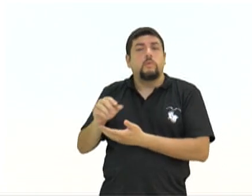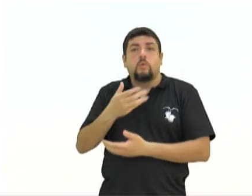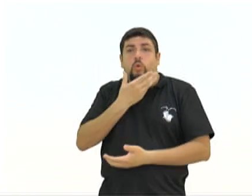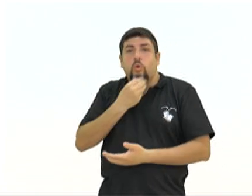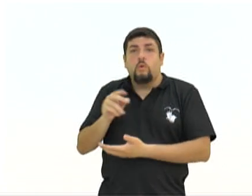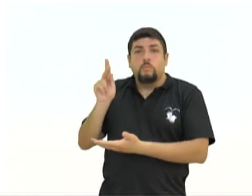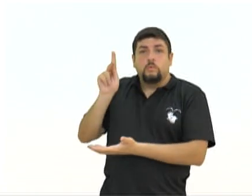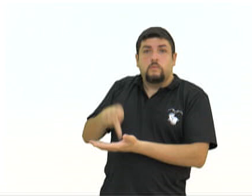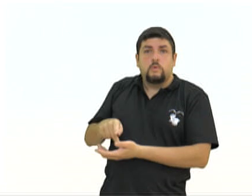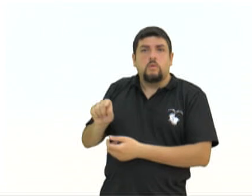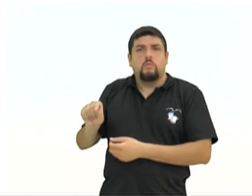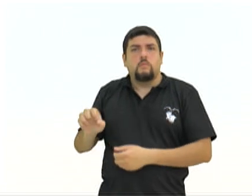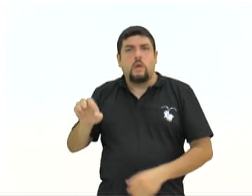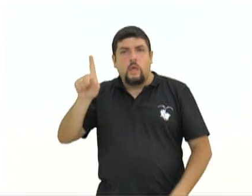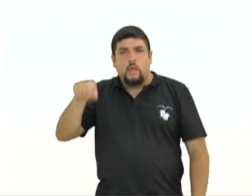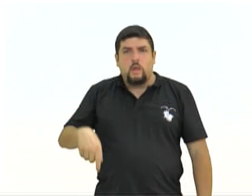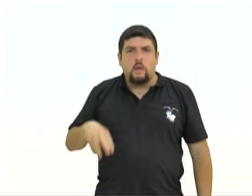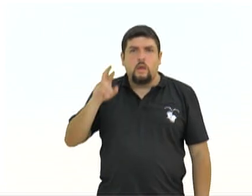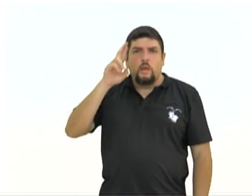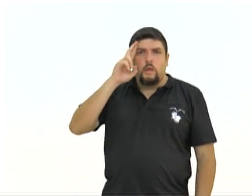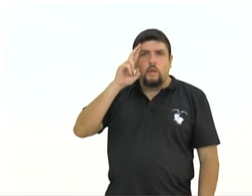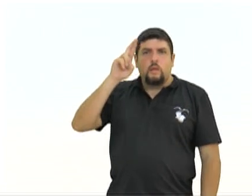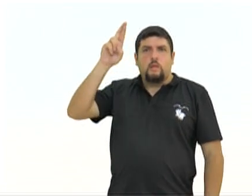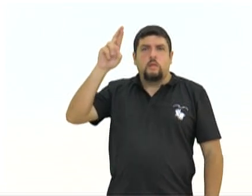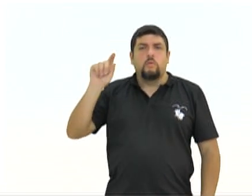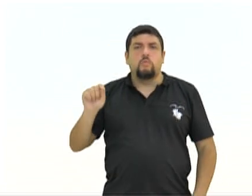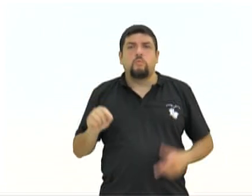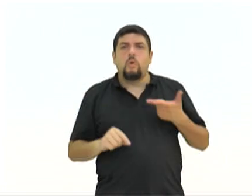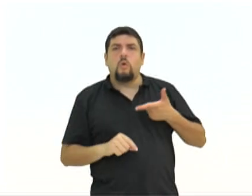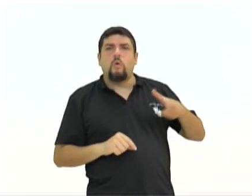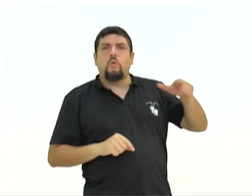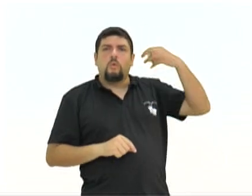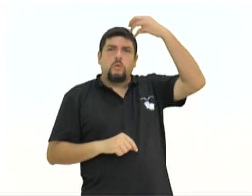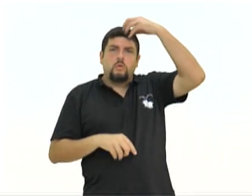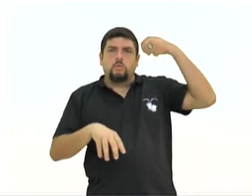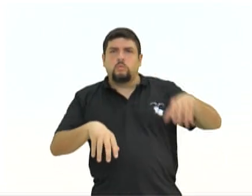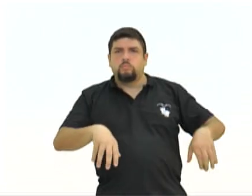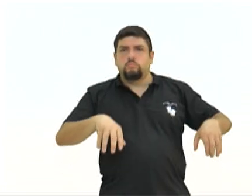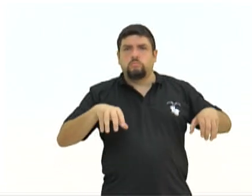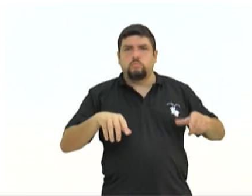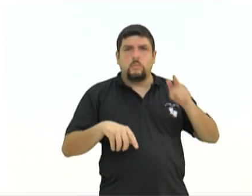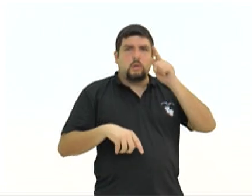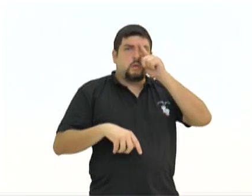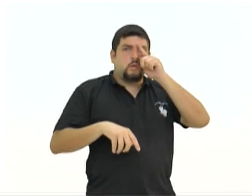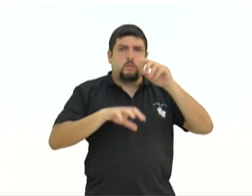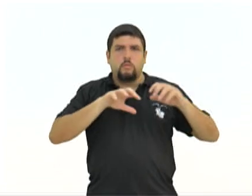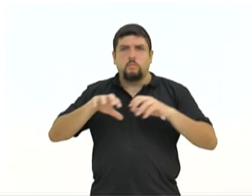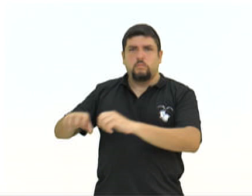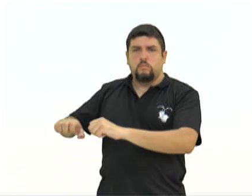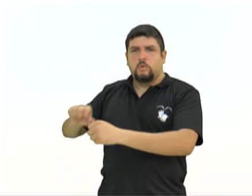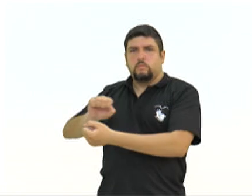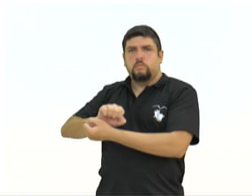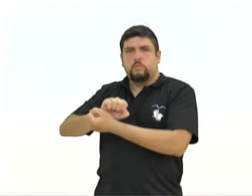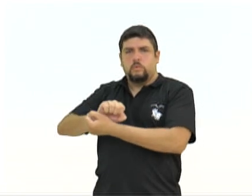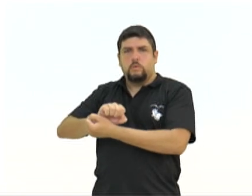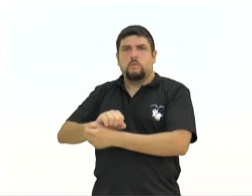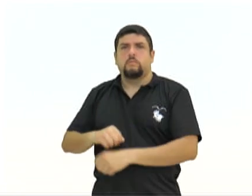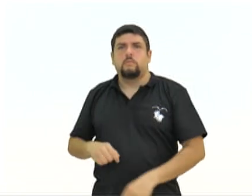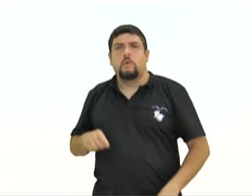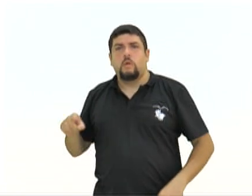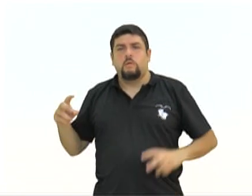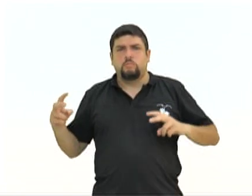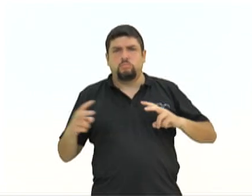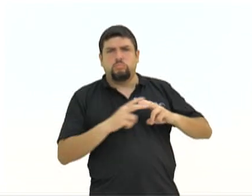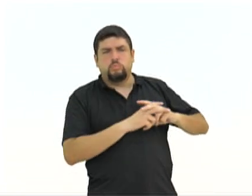que seria um poderoso líder escravizado por algum reino grego. Né? Então, observem ali que tem uma imagem dele lutando com um